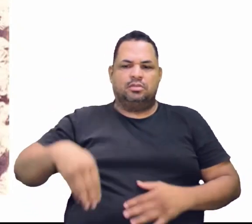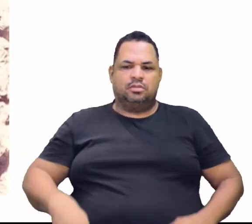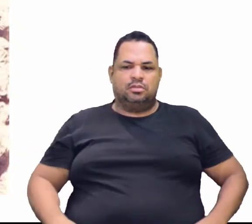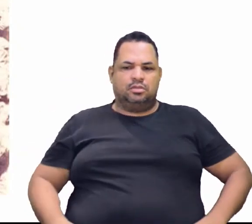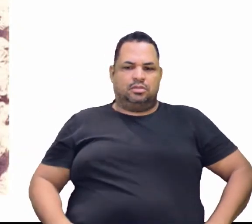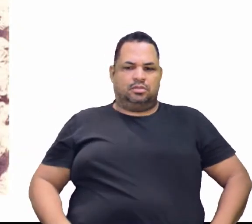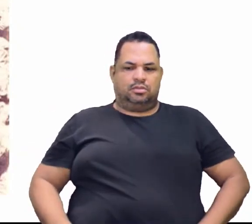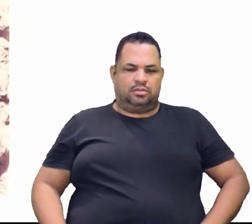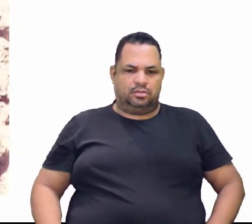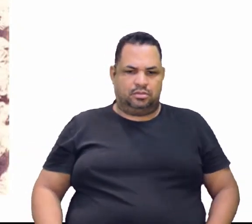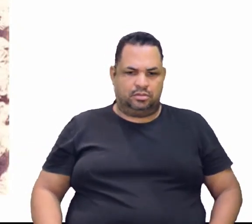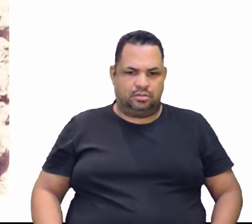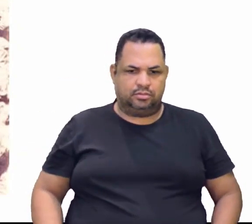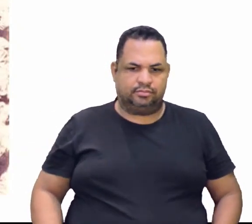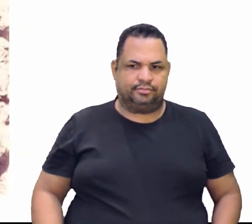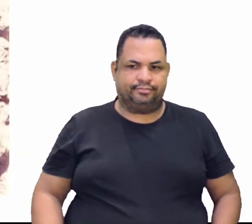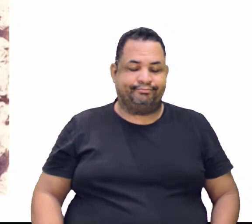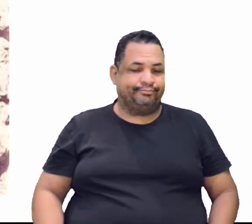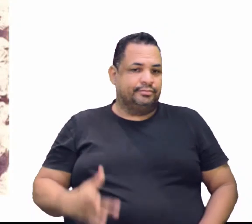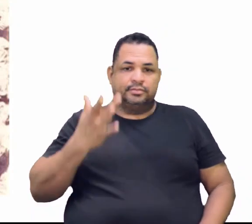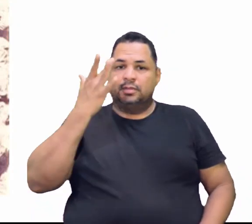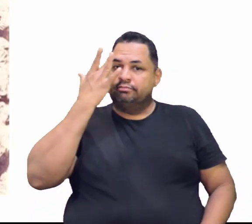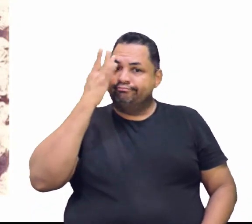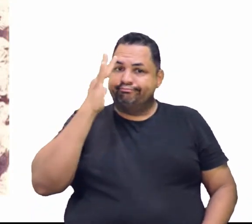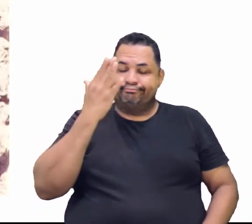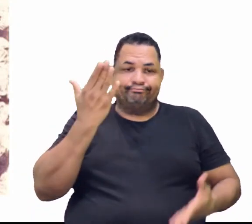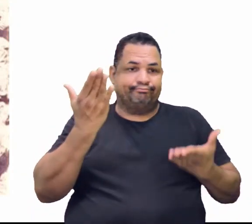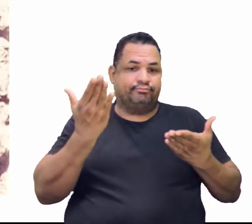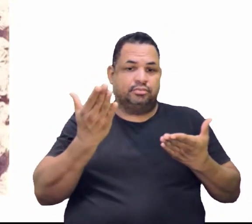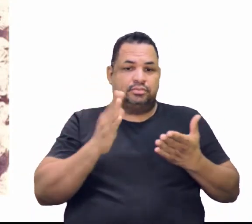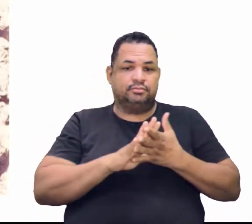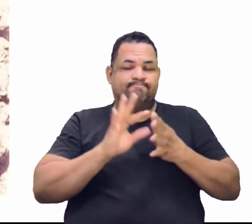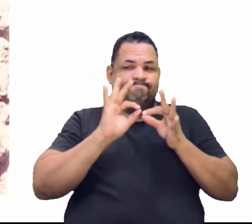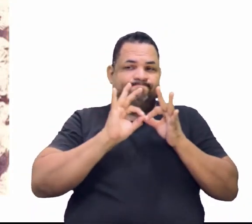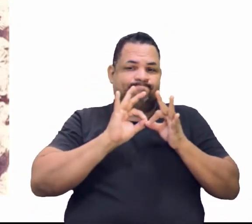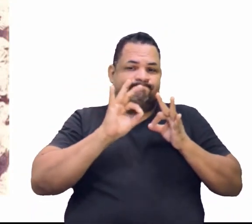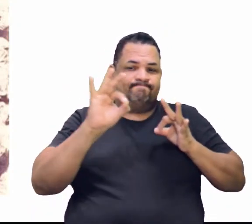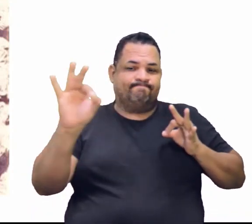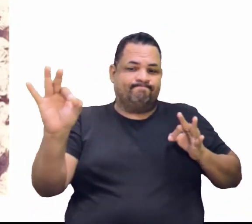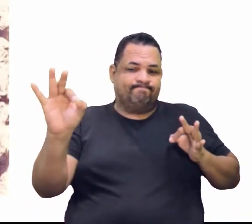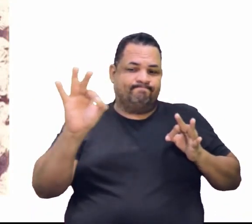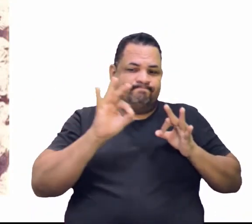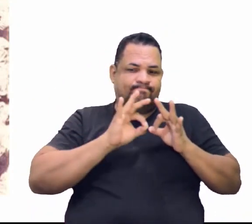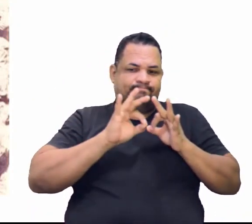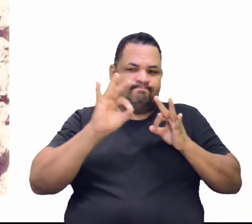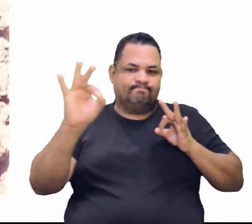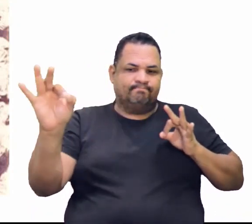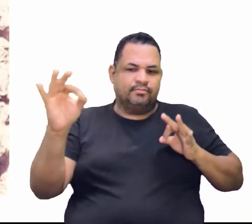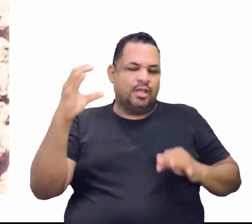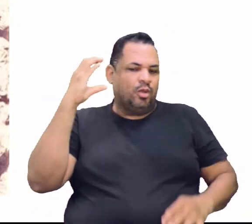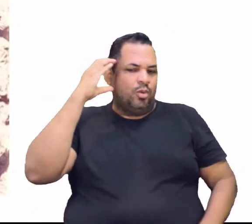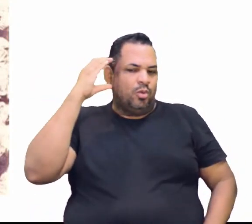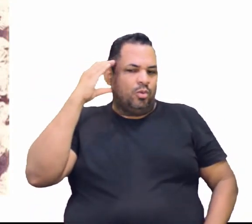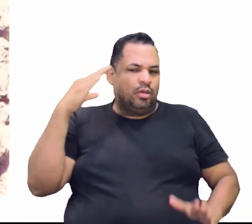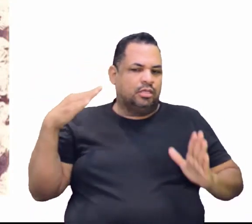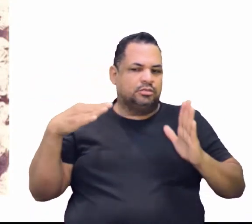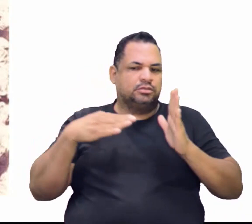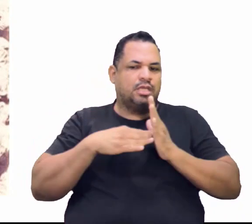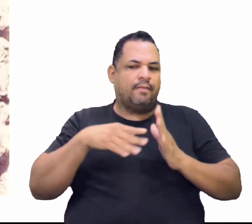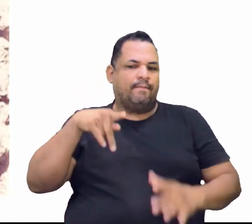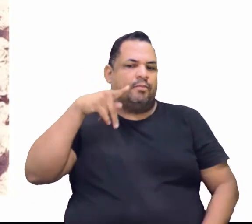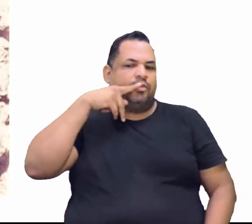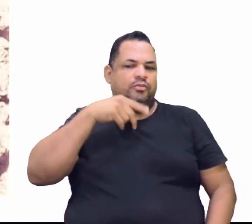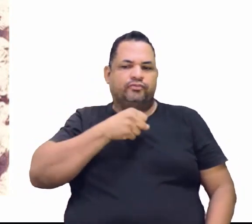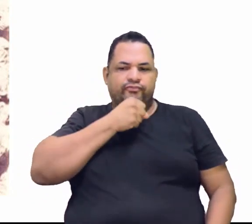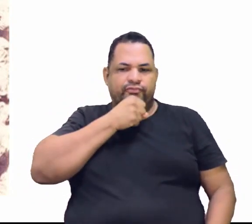1653. Aluno, tu não tem a noção a distância que é de Cuiabá até Porto Velho.